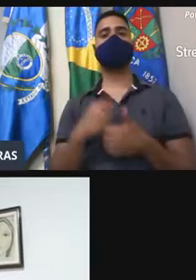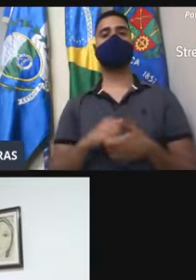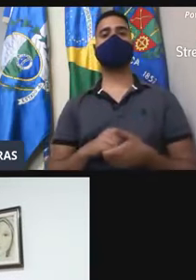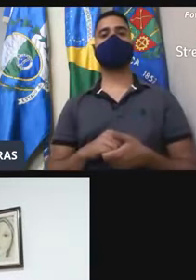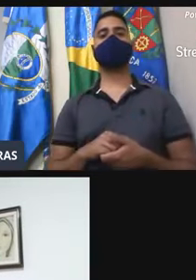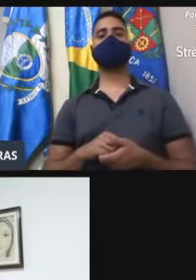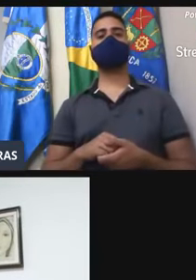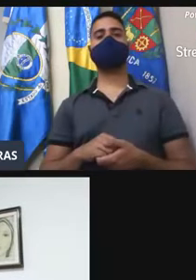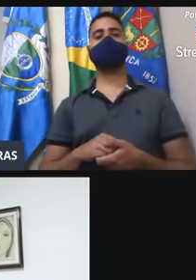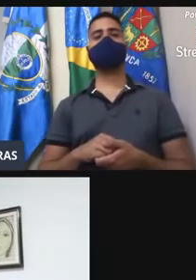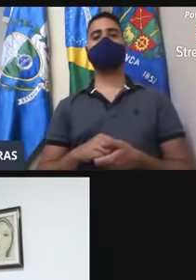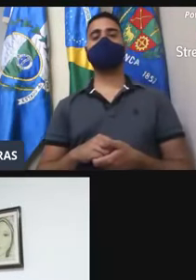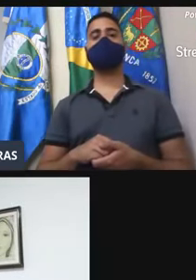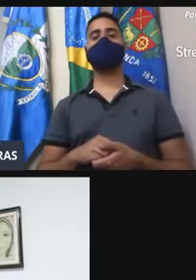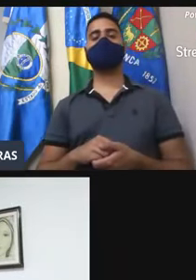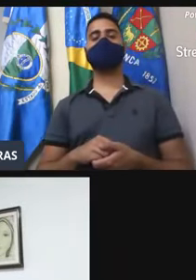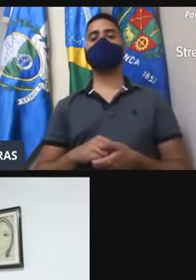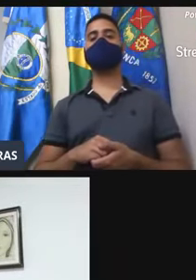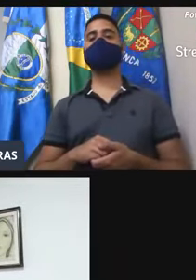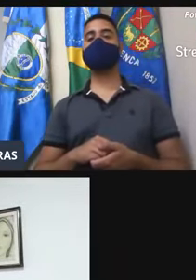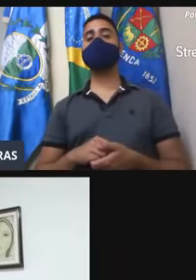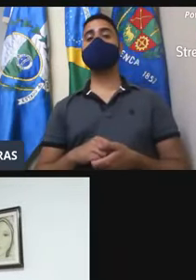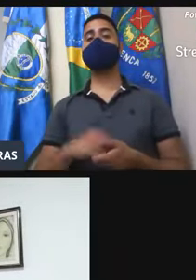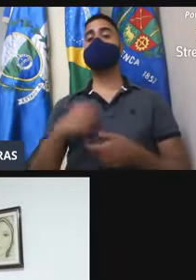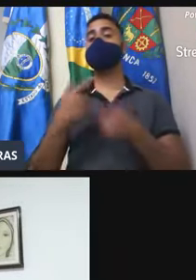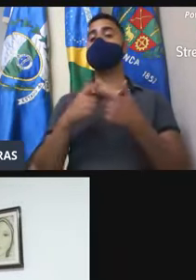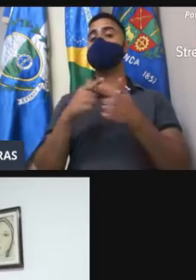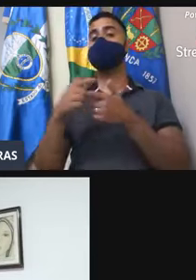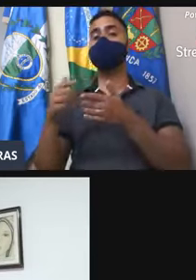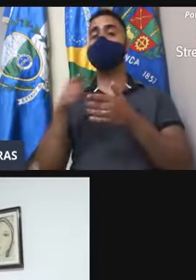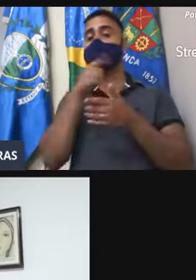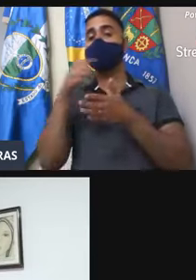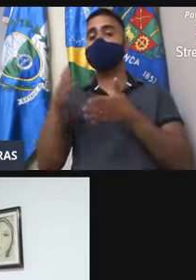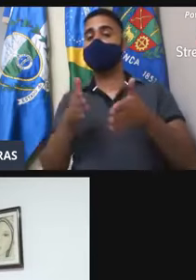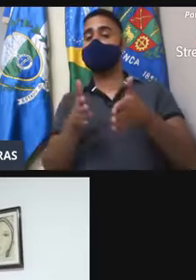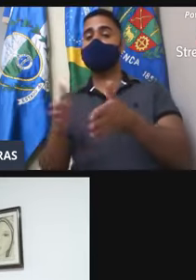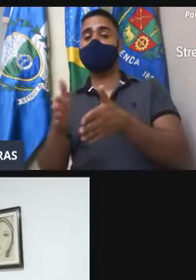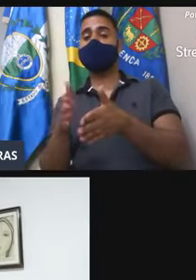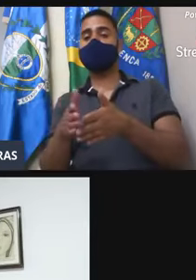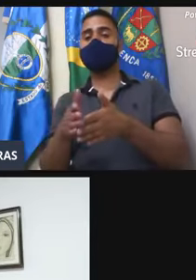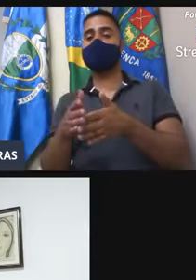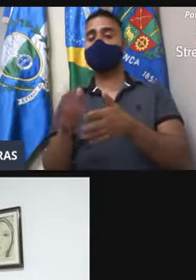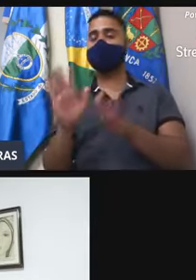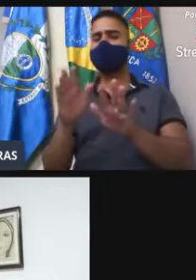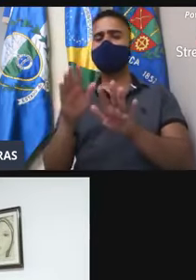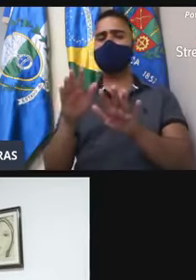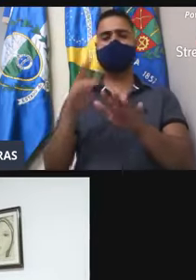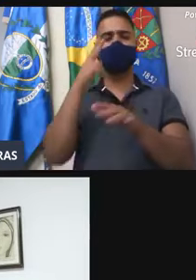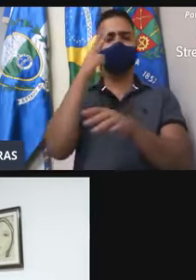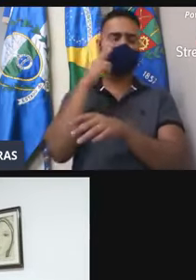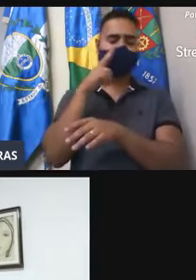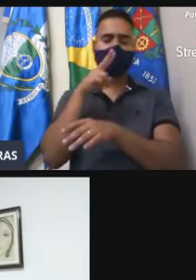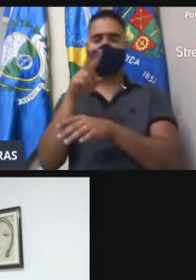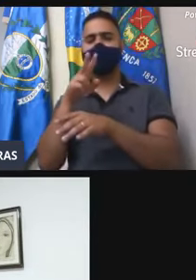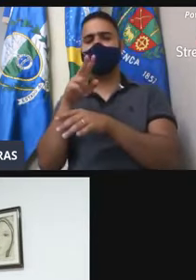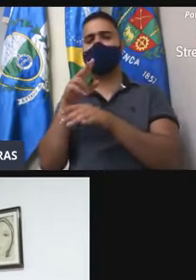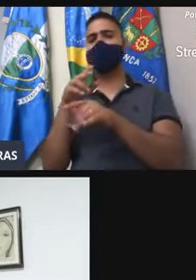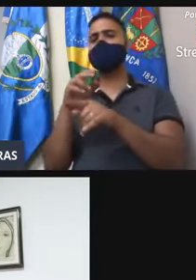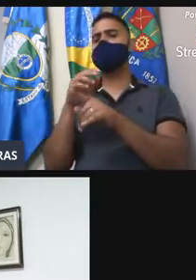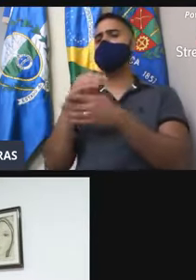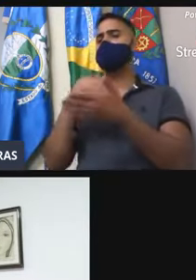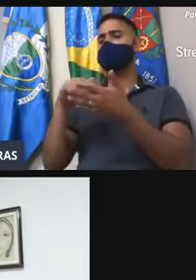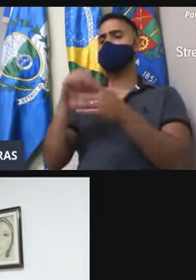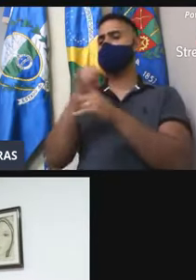tem é um pouco especial, no Rio Preto. Mas graças a Deus, o olhar da Secretaria de Bem-Estar Social, que